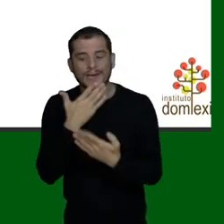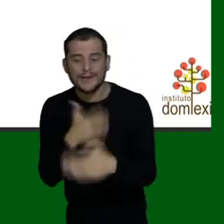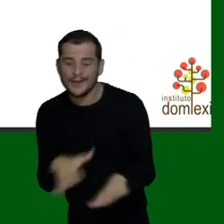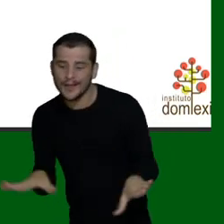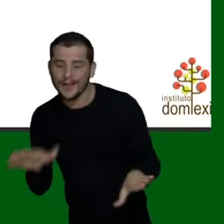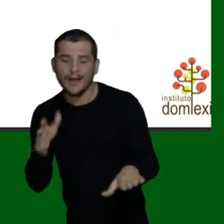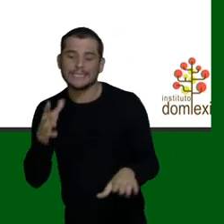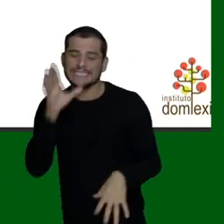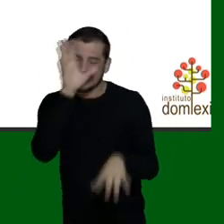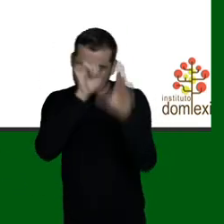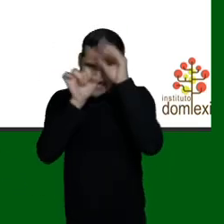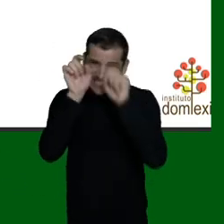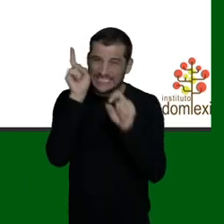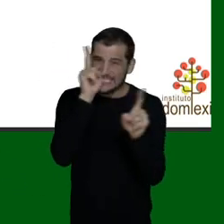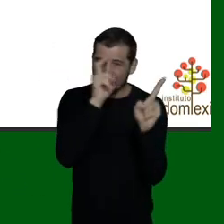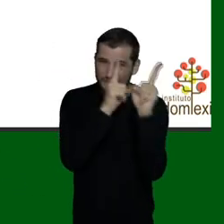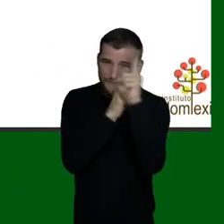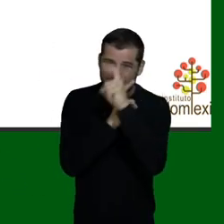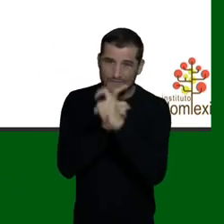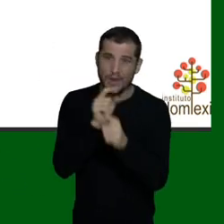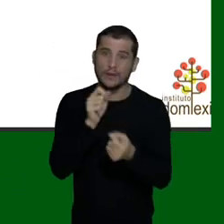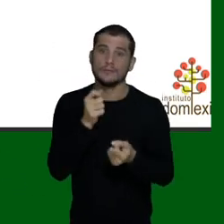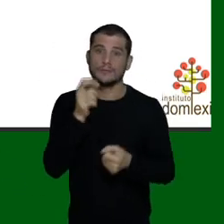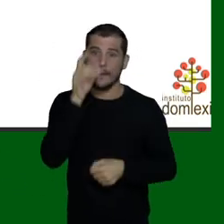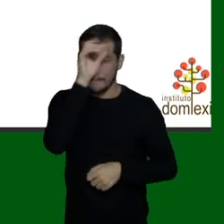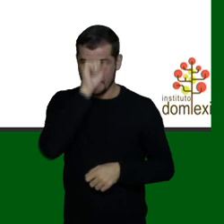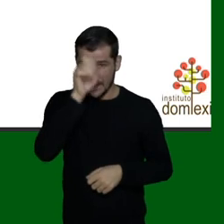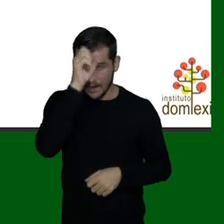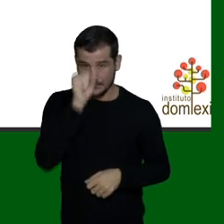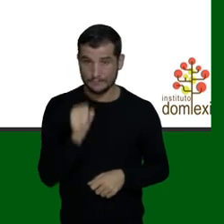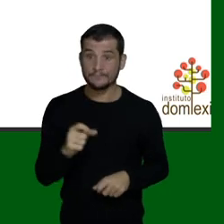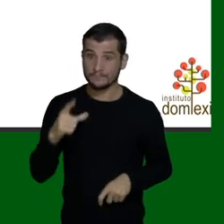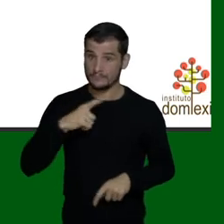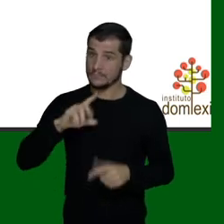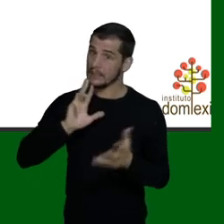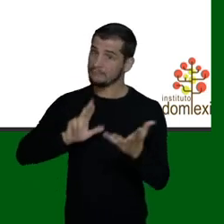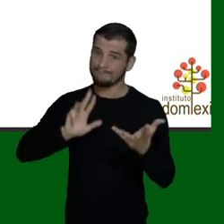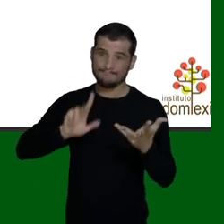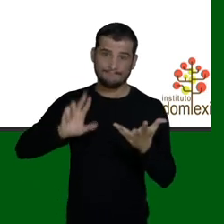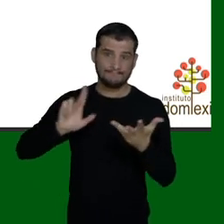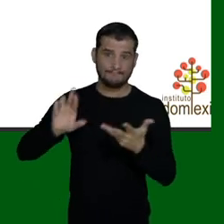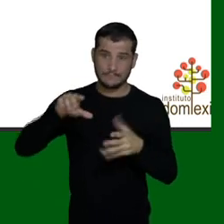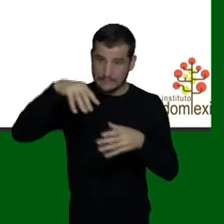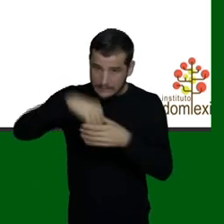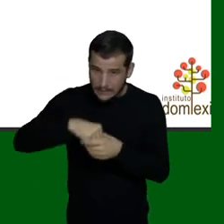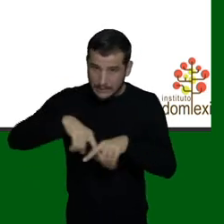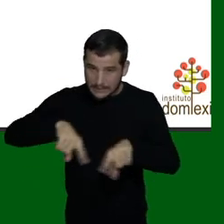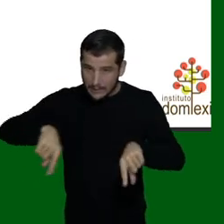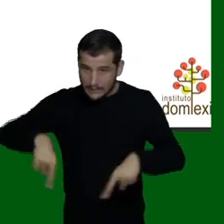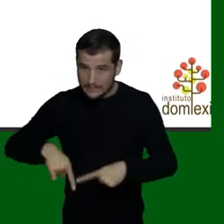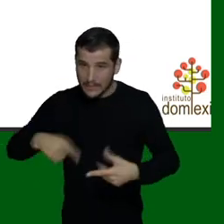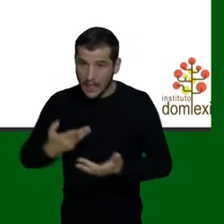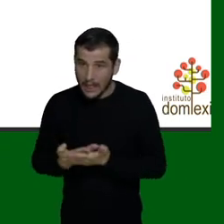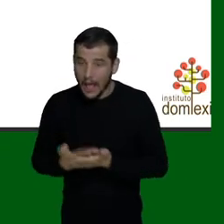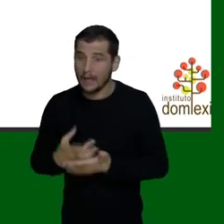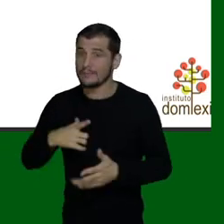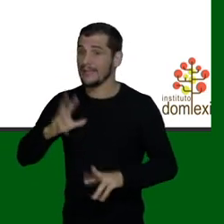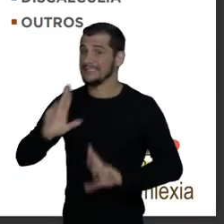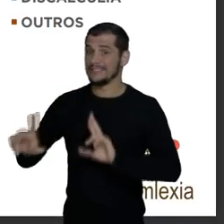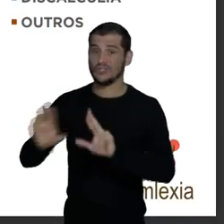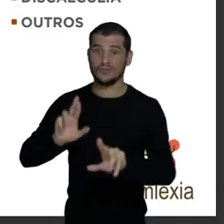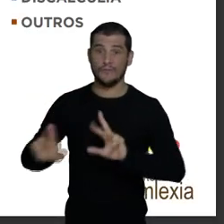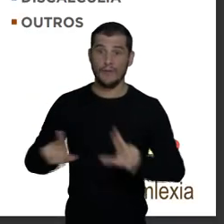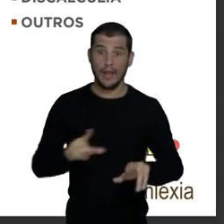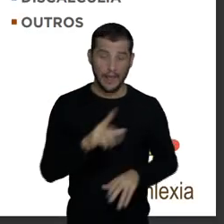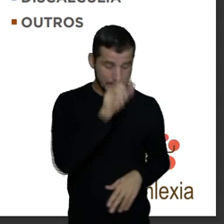que lembrar que em sala de aula eu tenho muitas crianças com diversas coisas a dislexia mais ou menos 10% 8